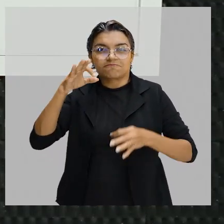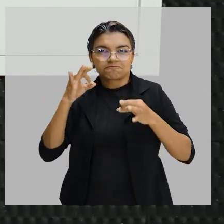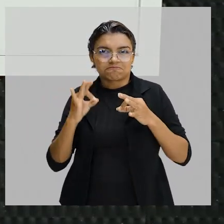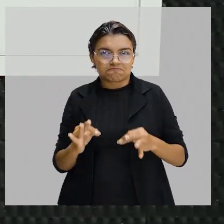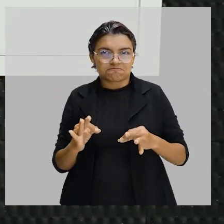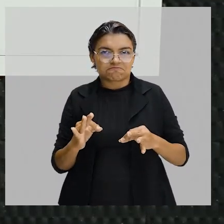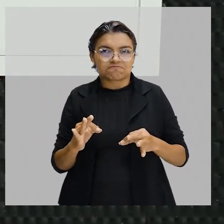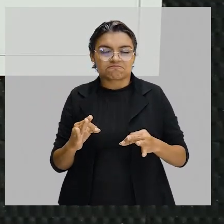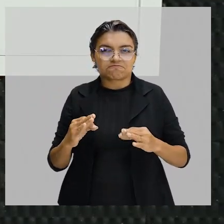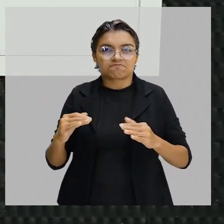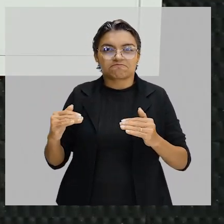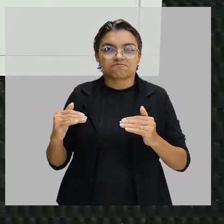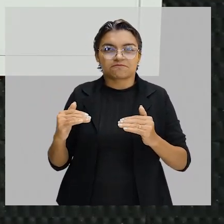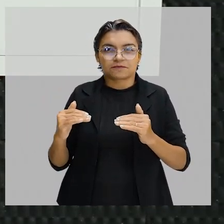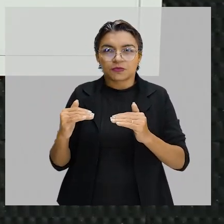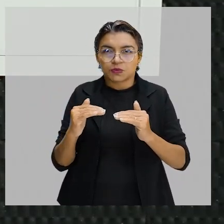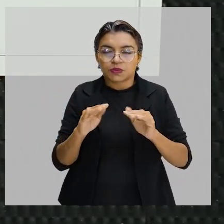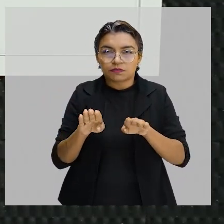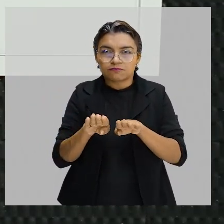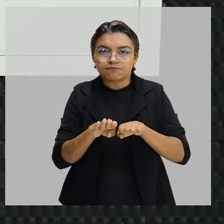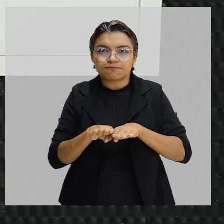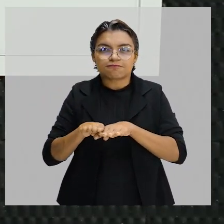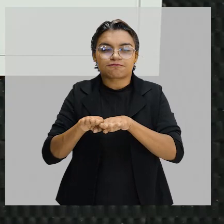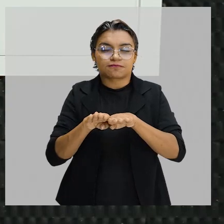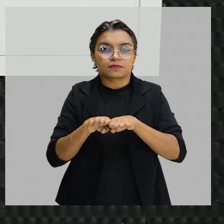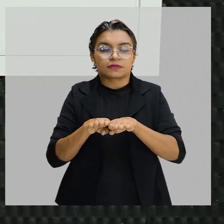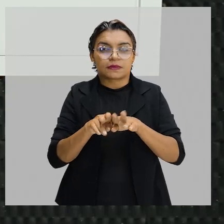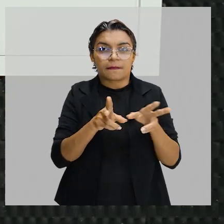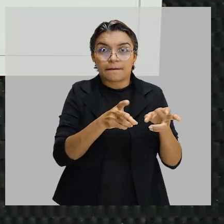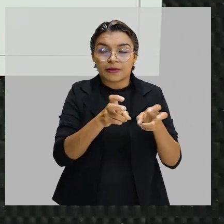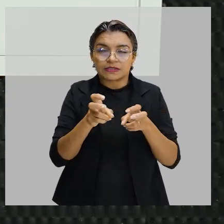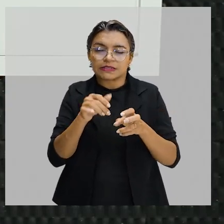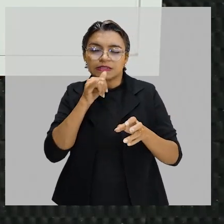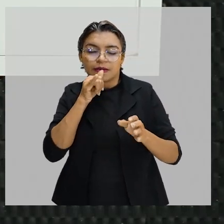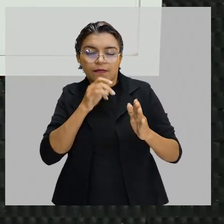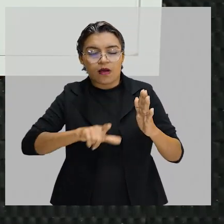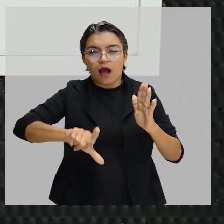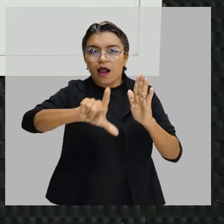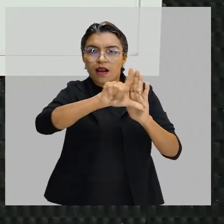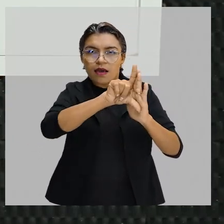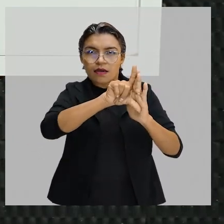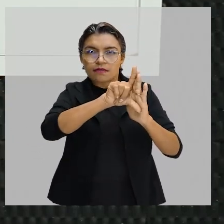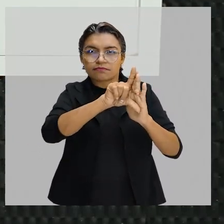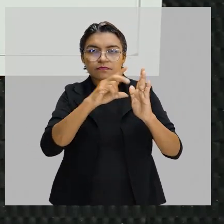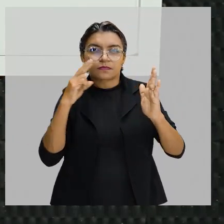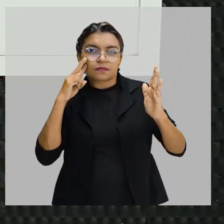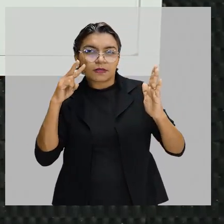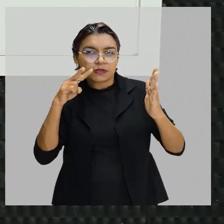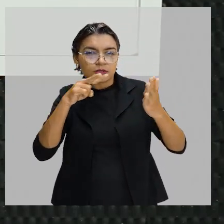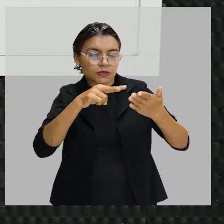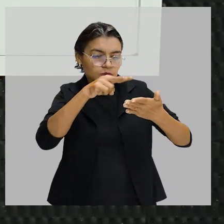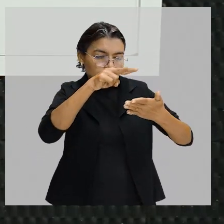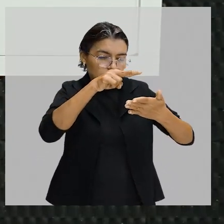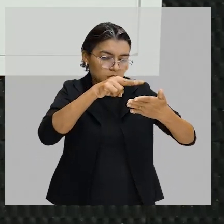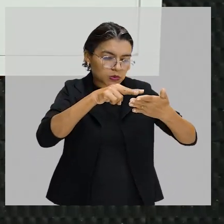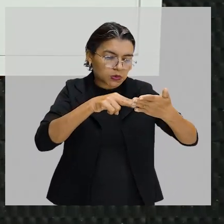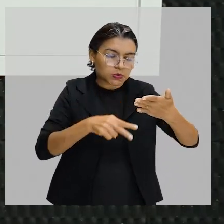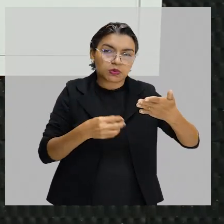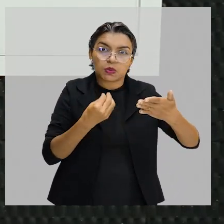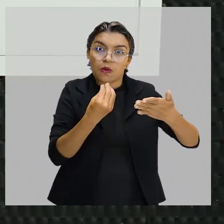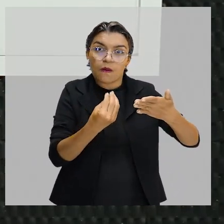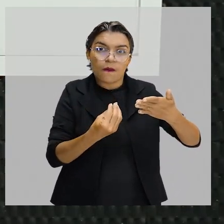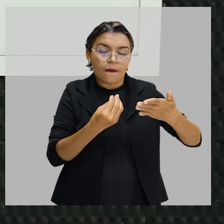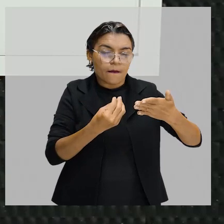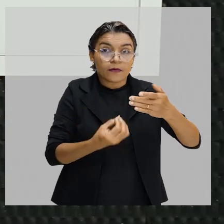Então, eu preciso da lei, eu preciso observar a lei e ver como ela está formulada. A partir daí, nós